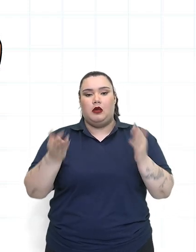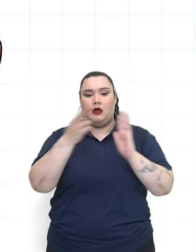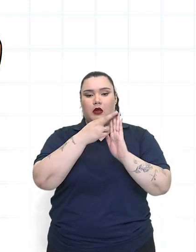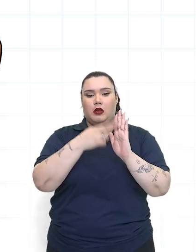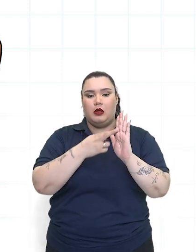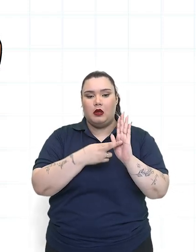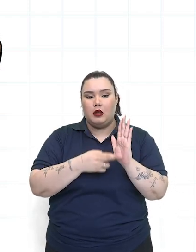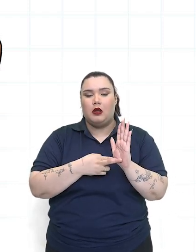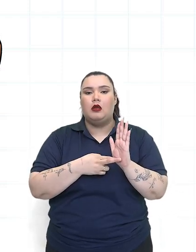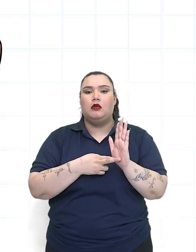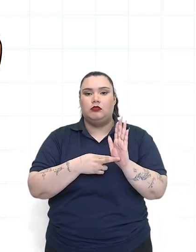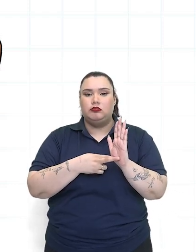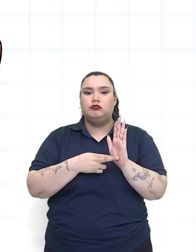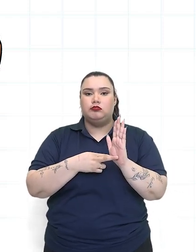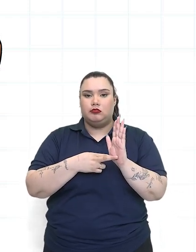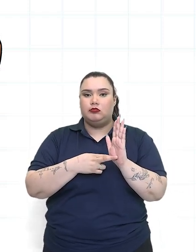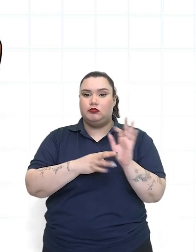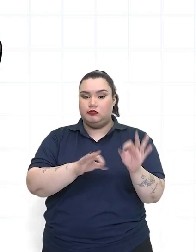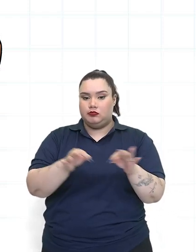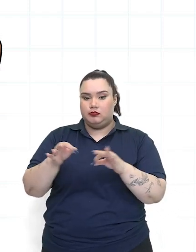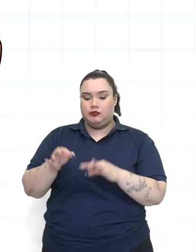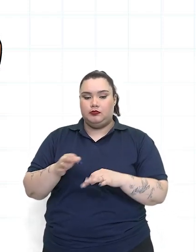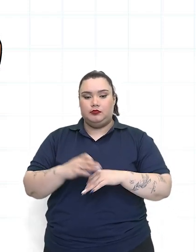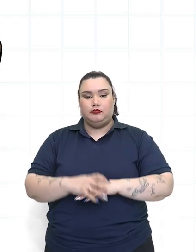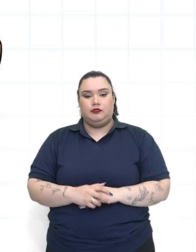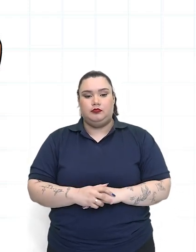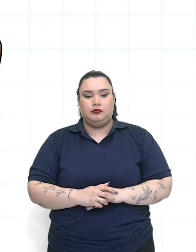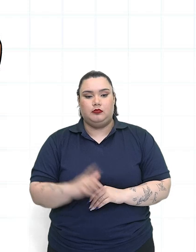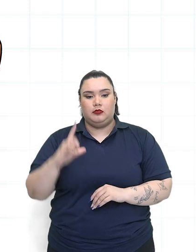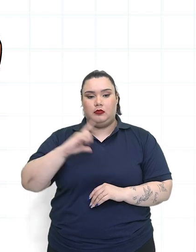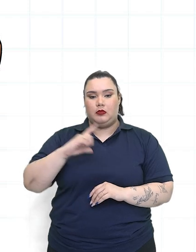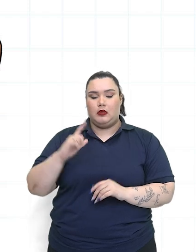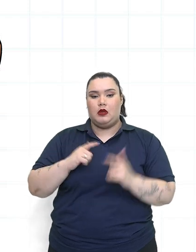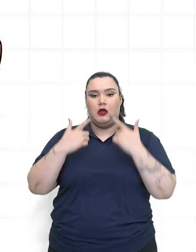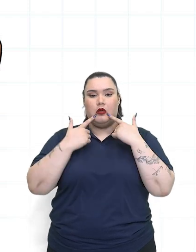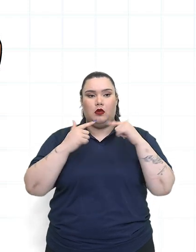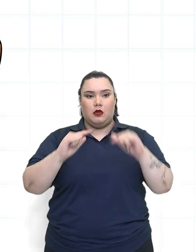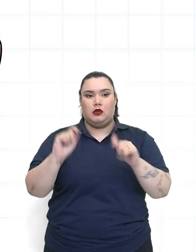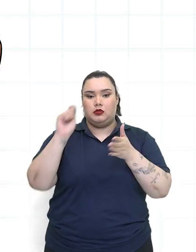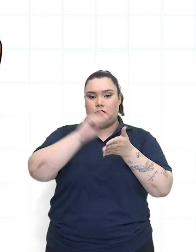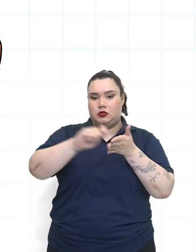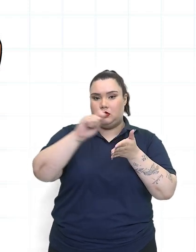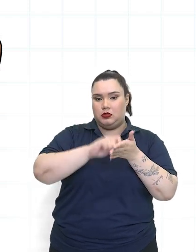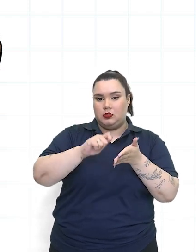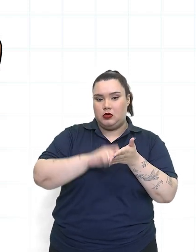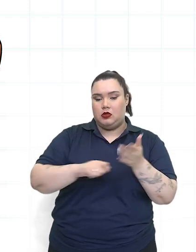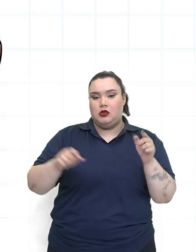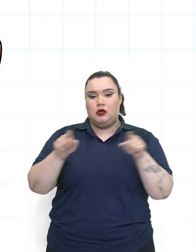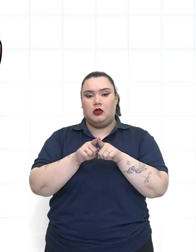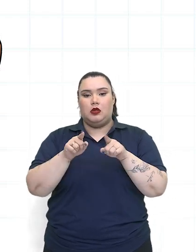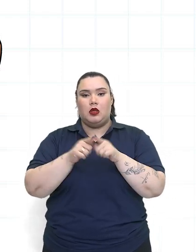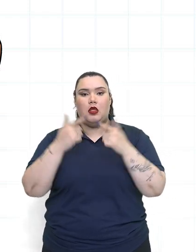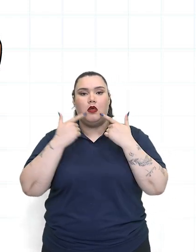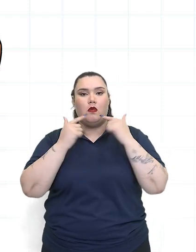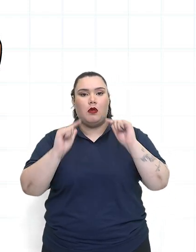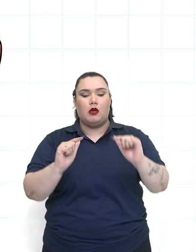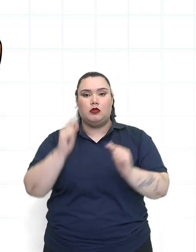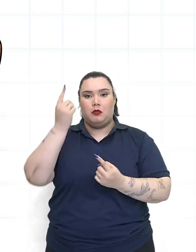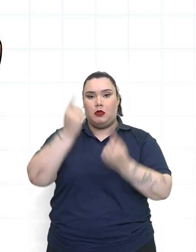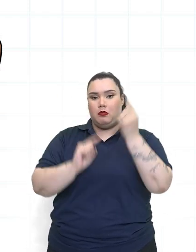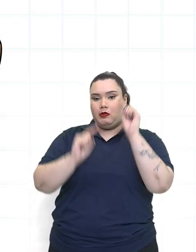sinais convencionais, né? Nós temos a linguagem escrita e a linguagem mímica